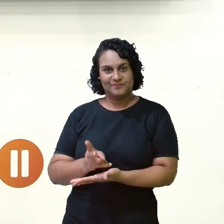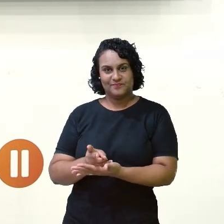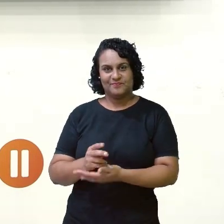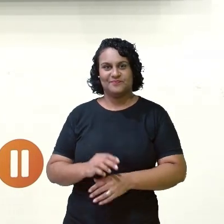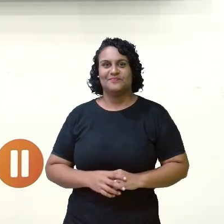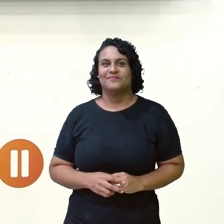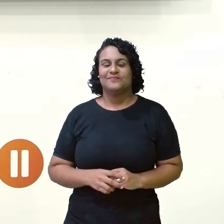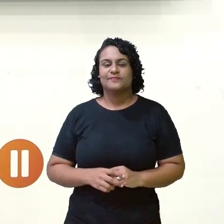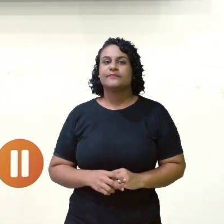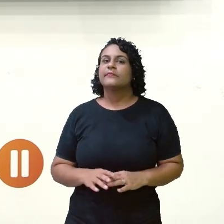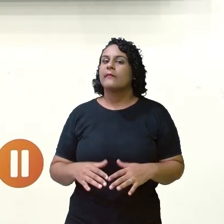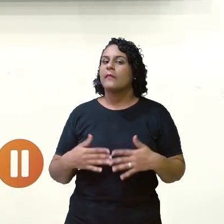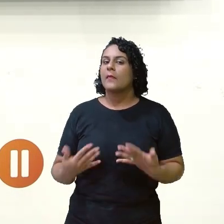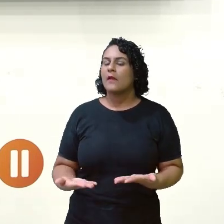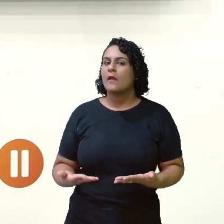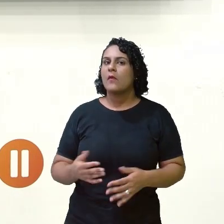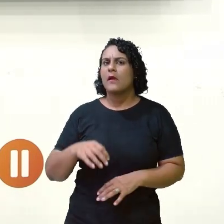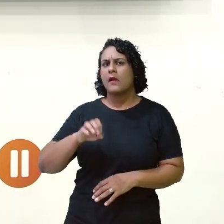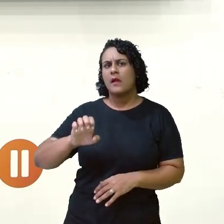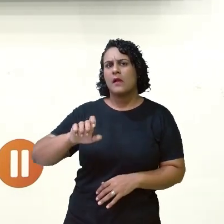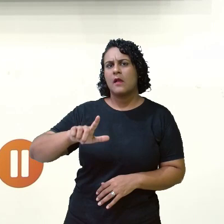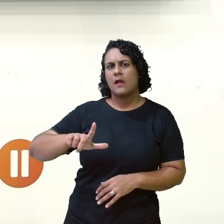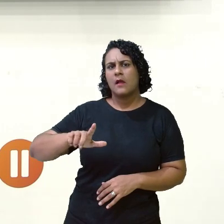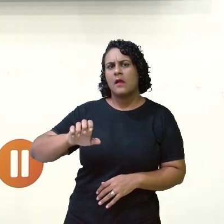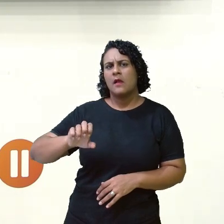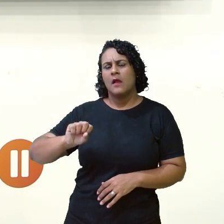Continuando. Quando eu digo eles